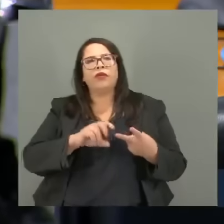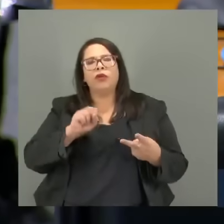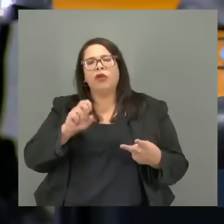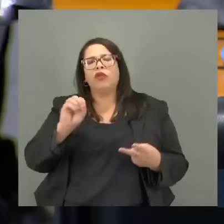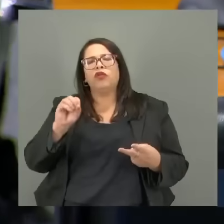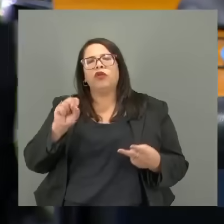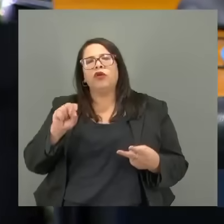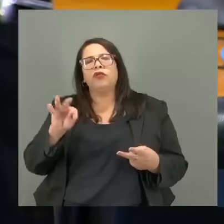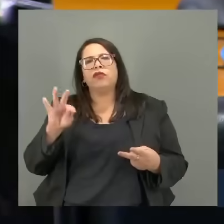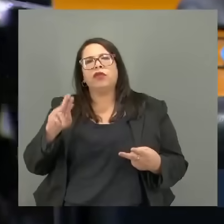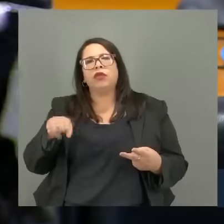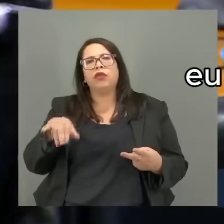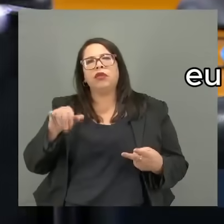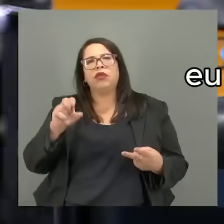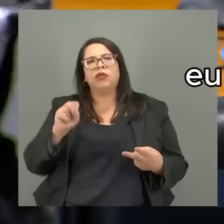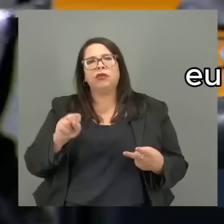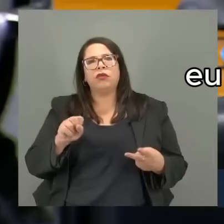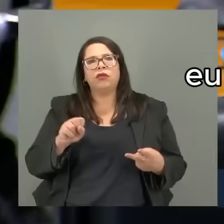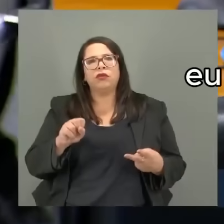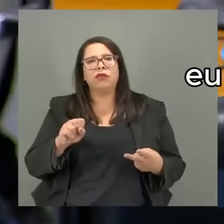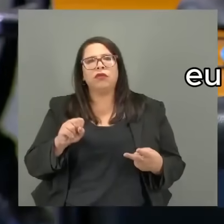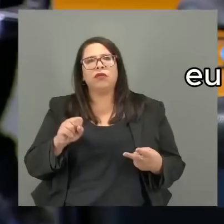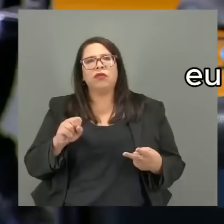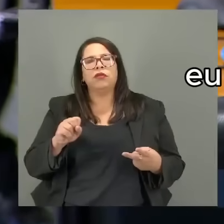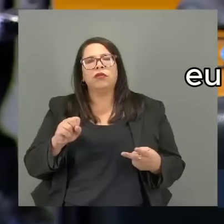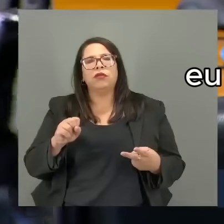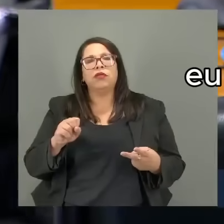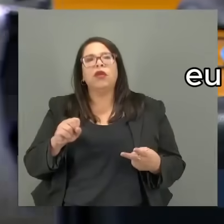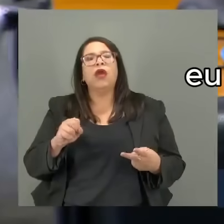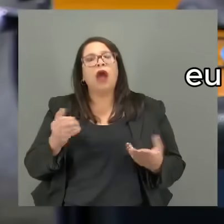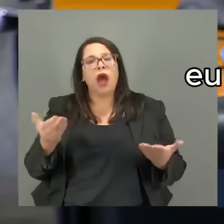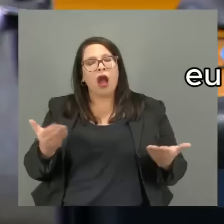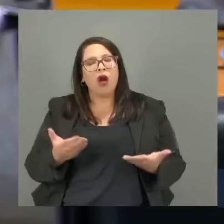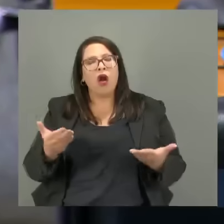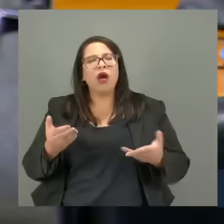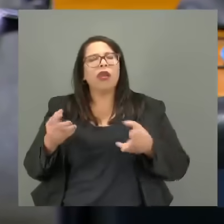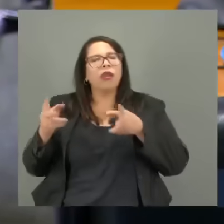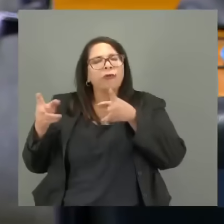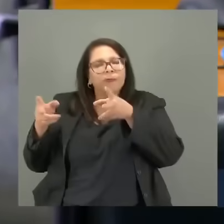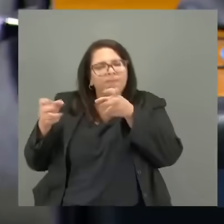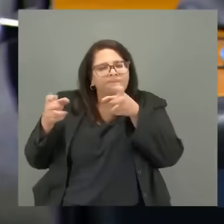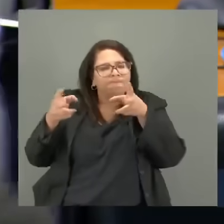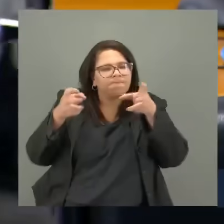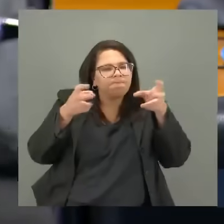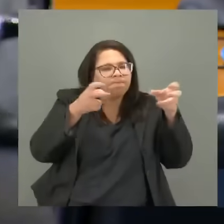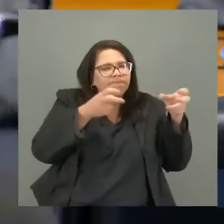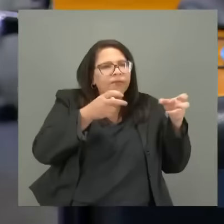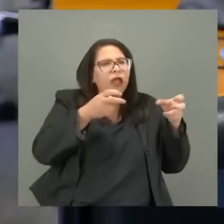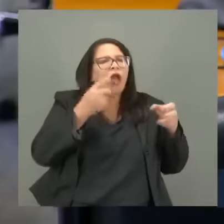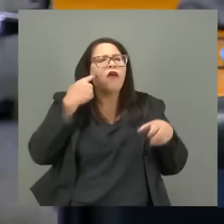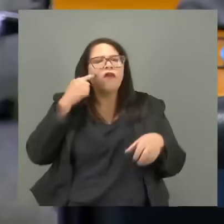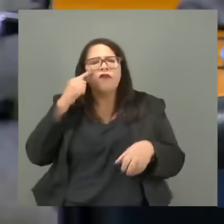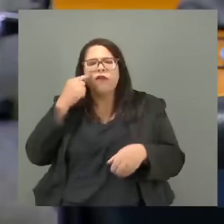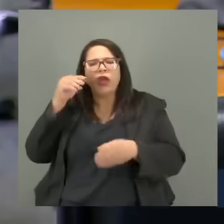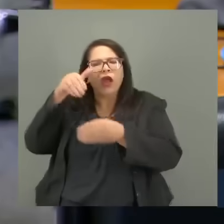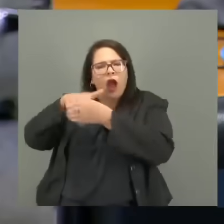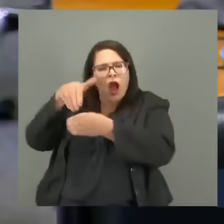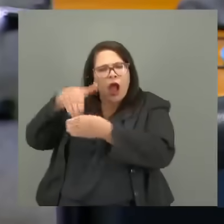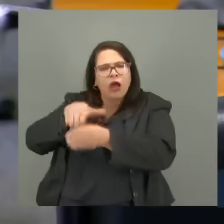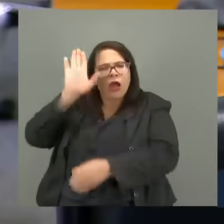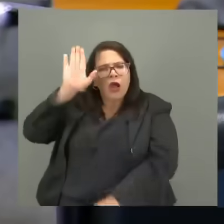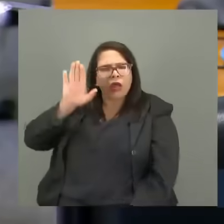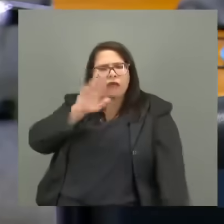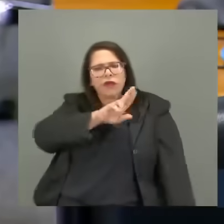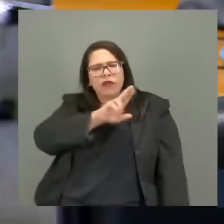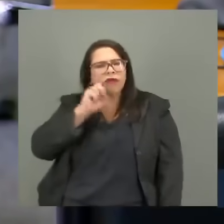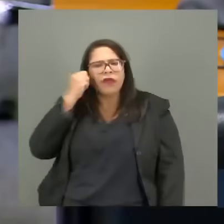Sóstenes, eu gostaria de, nesse momento que eu vi aqui a candidatura do senador Carlos